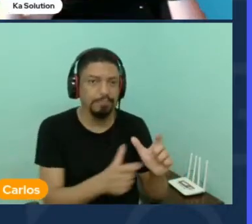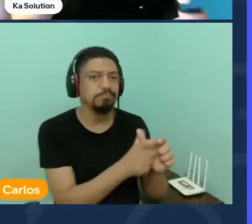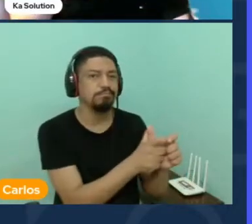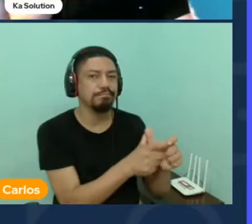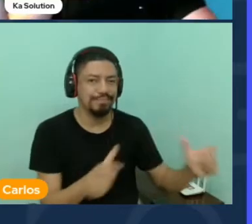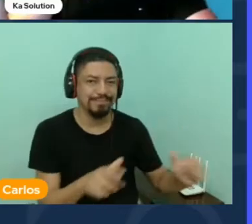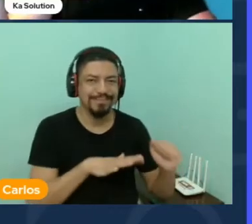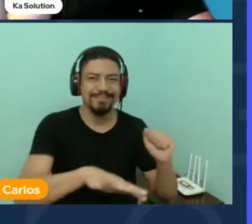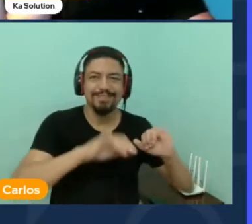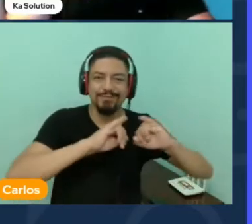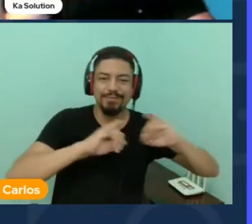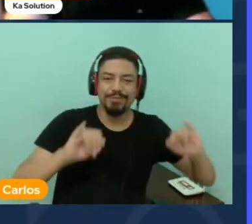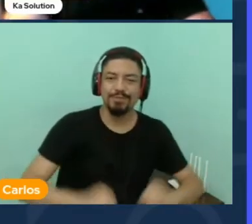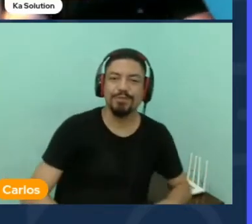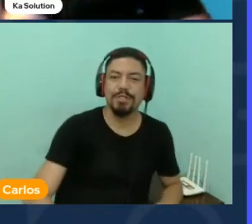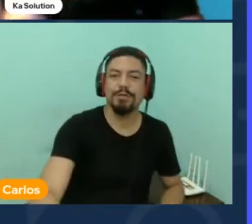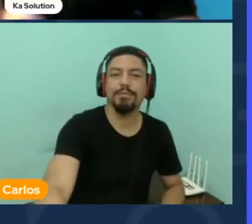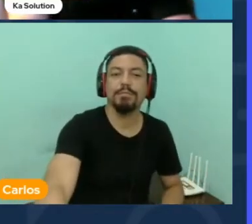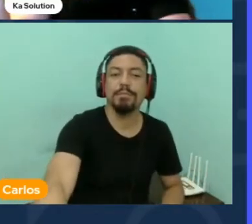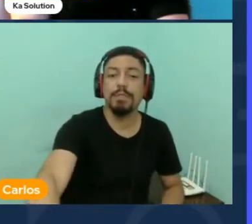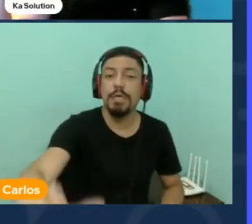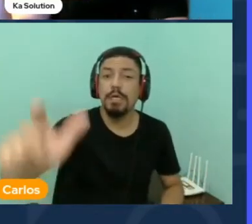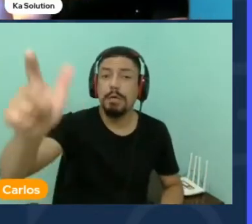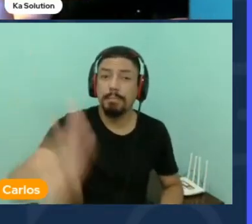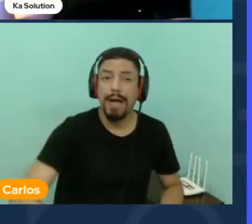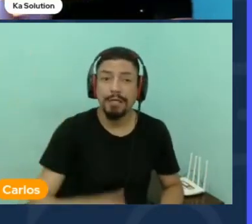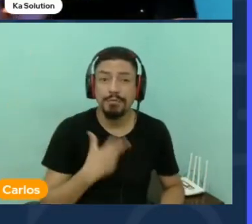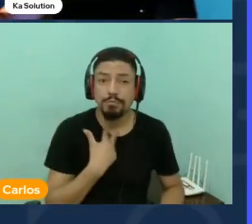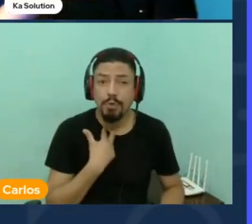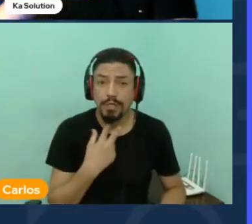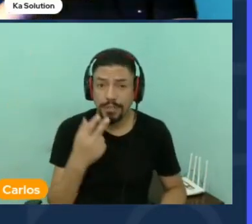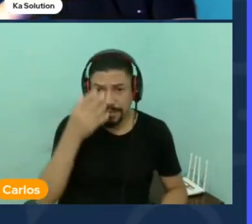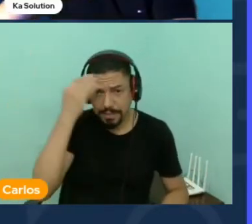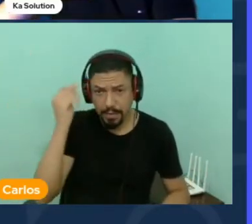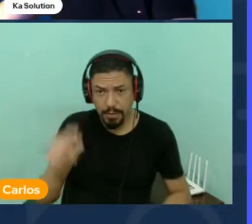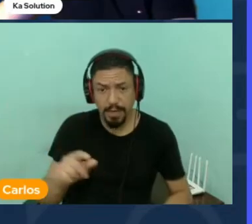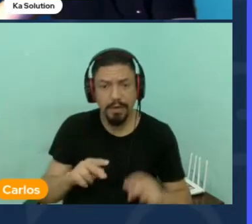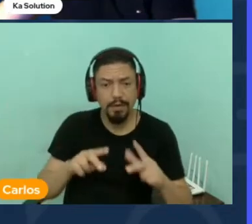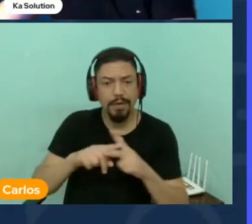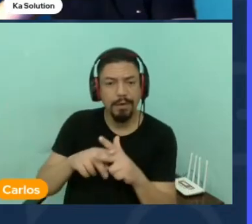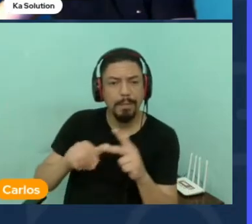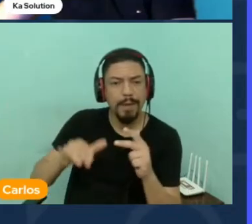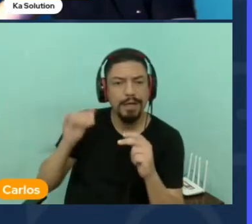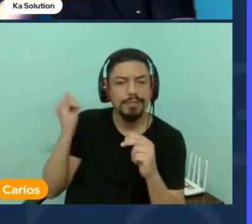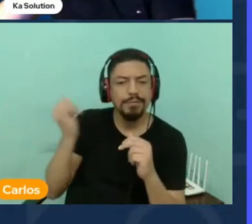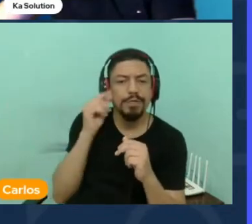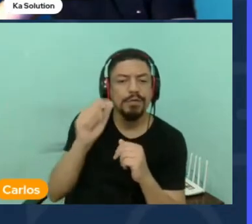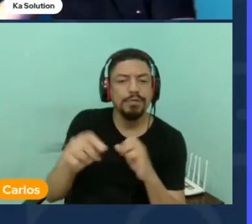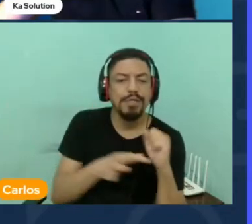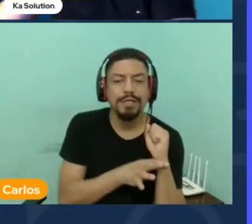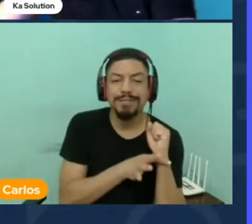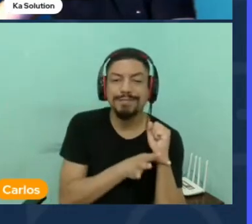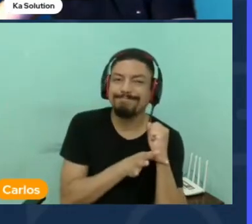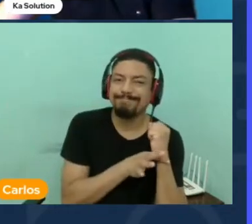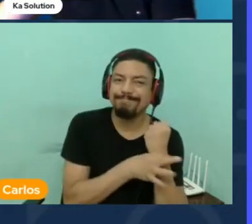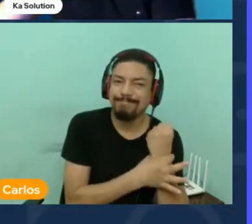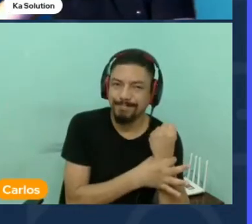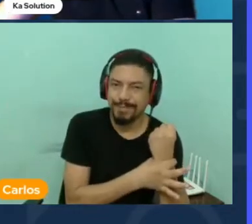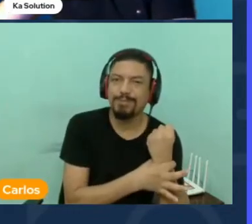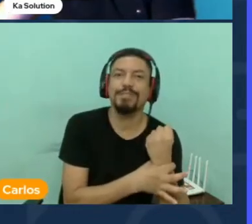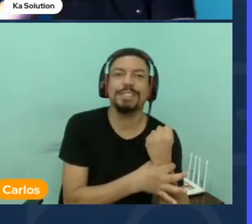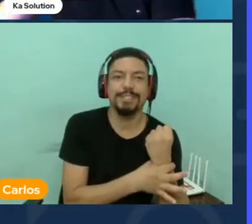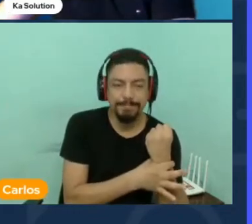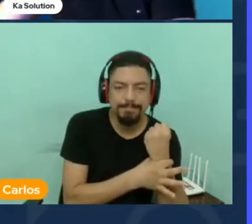E claro, pessoal, sem a gente esquecer de um dos recursos mais importantes, que é a parte